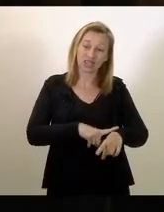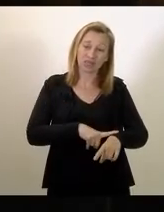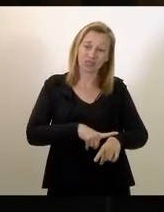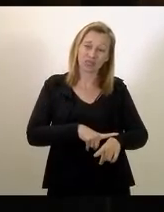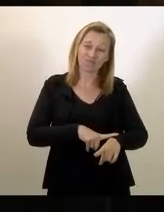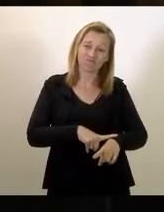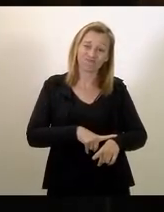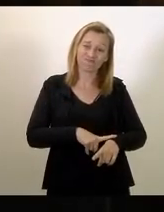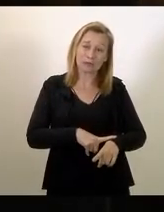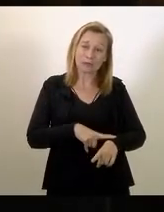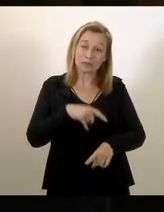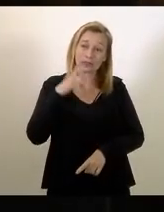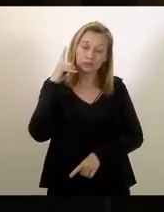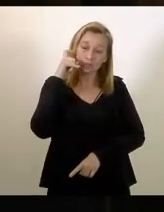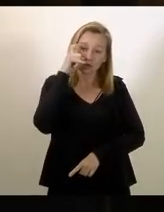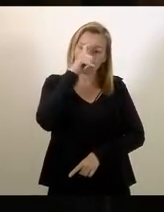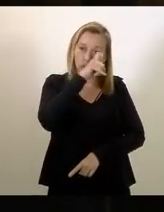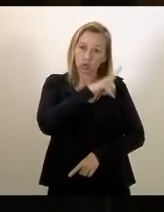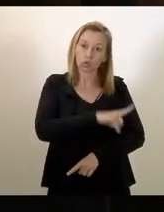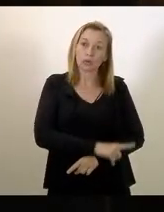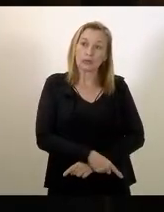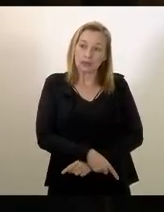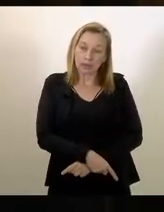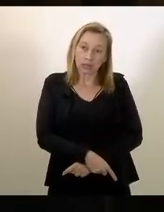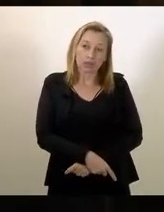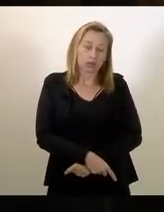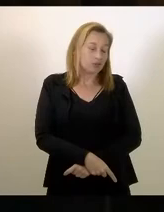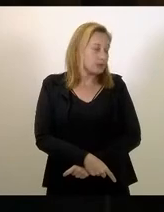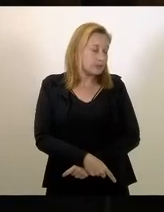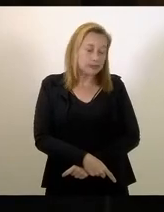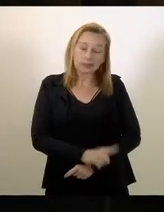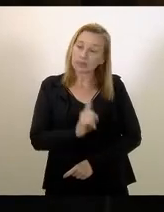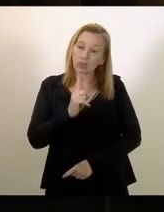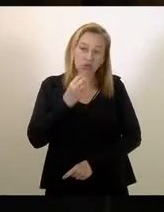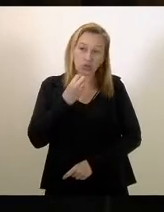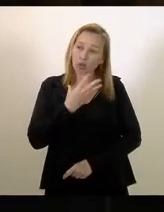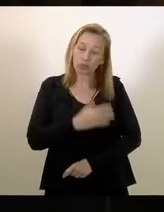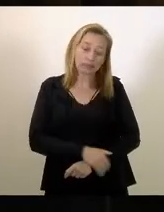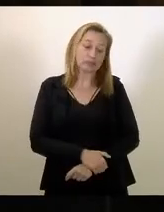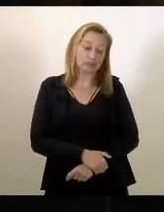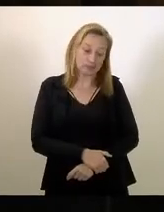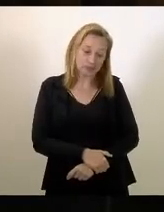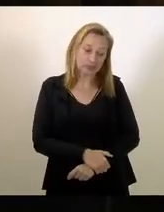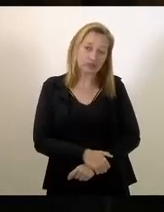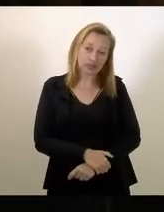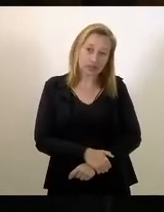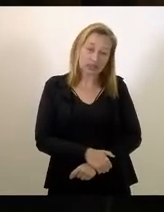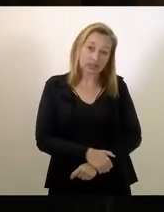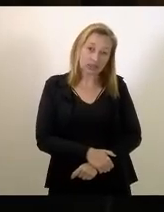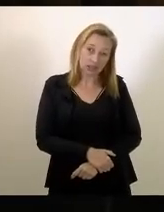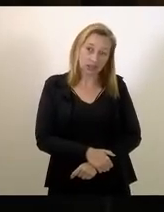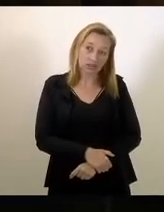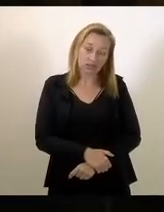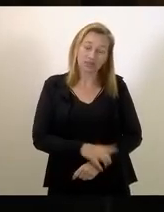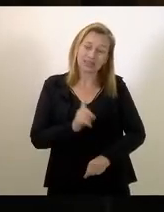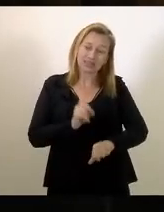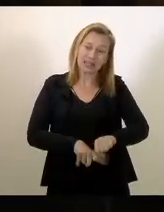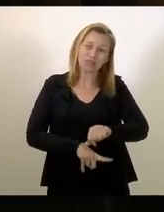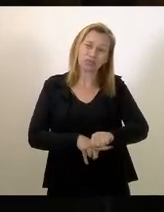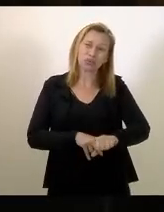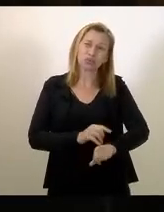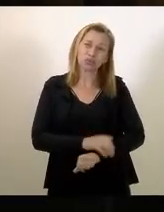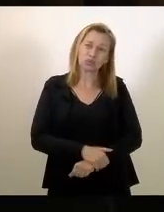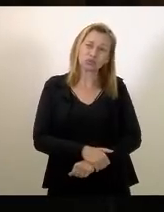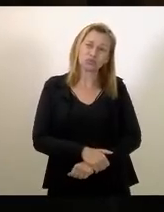que são não são nada agradáveis muito pelo contrário são tempos